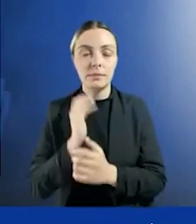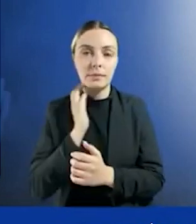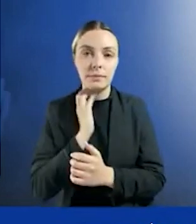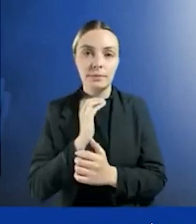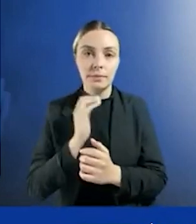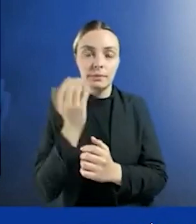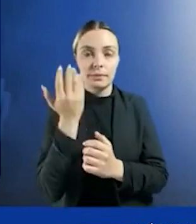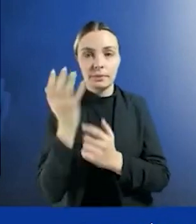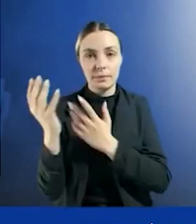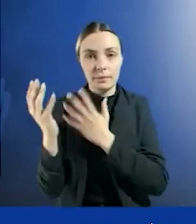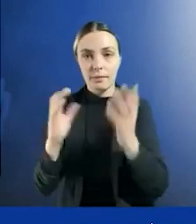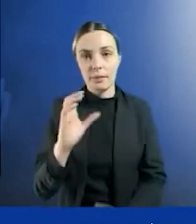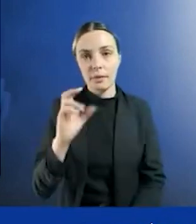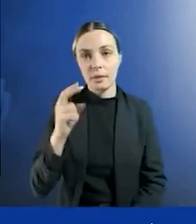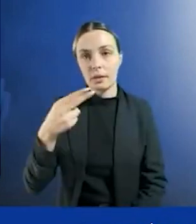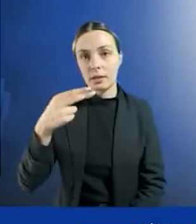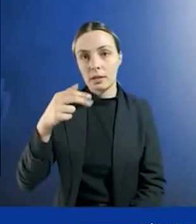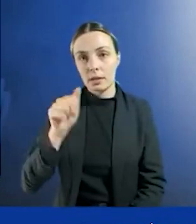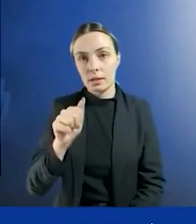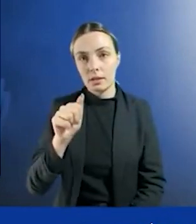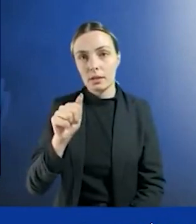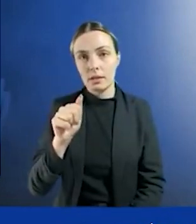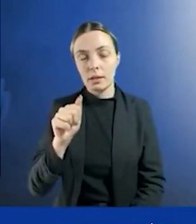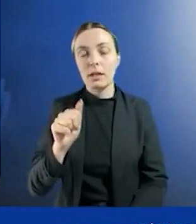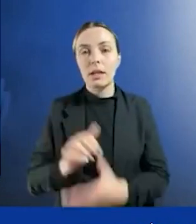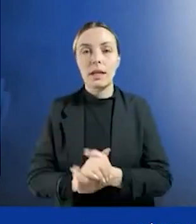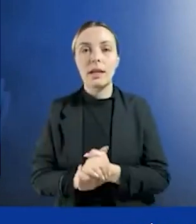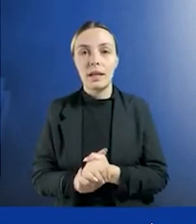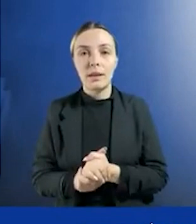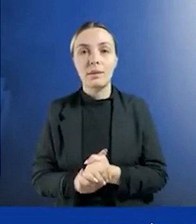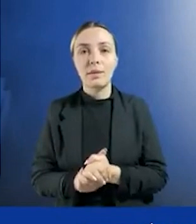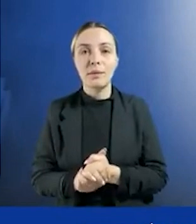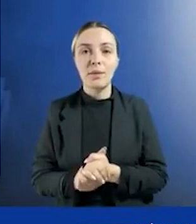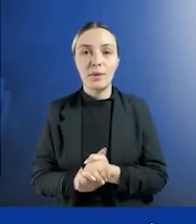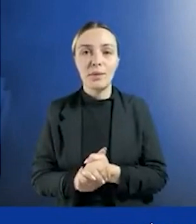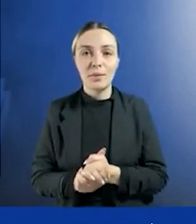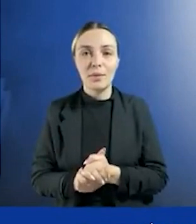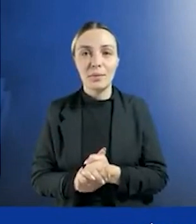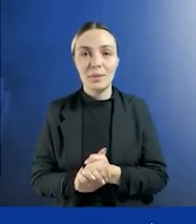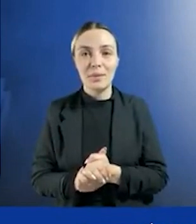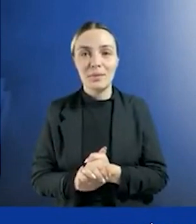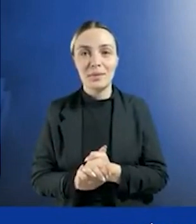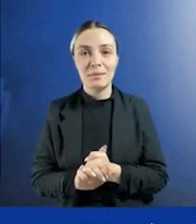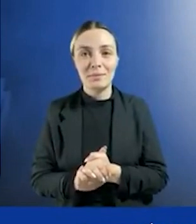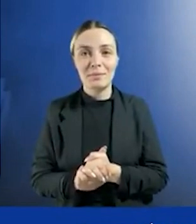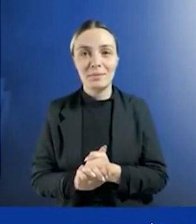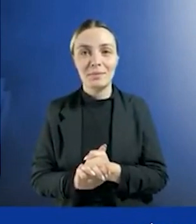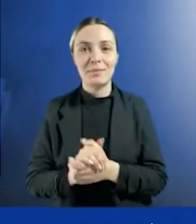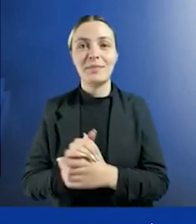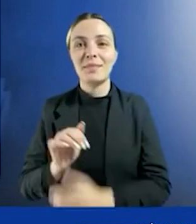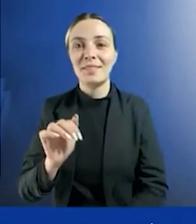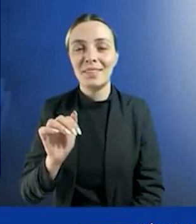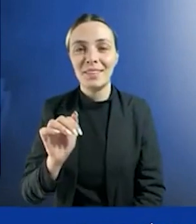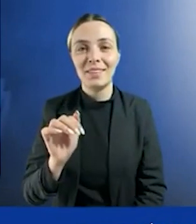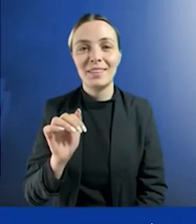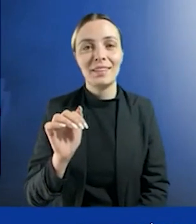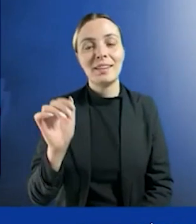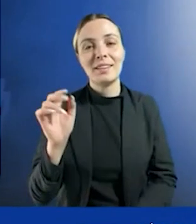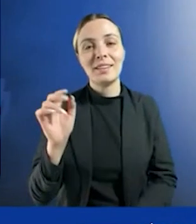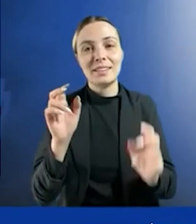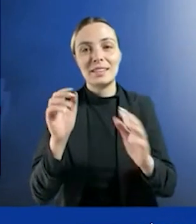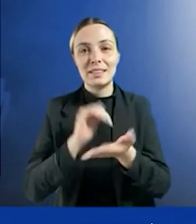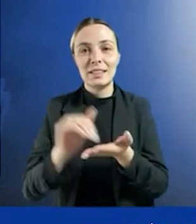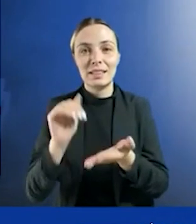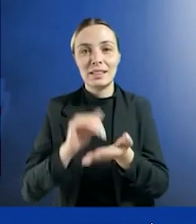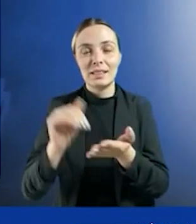e presidente da Federação da Agricultura e Pecuária do Estado do Amazonas, Muni Lourenço, o secretário da Amazônia e Serviços